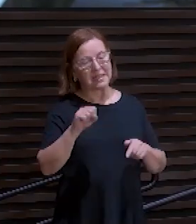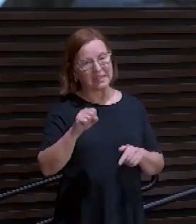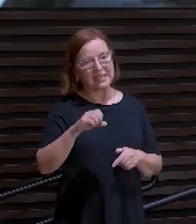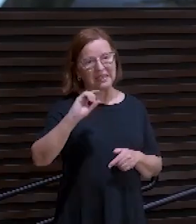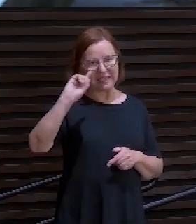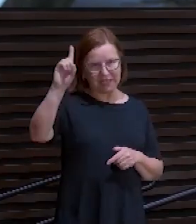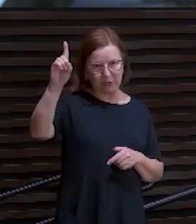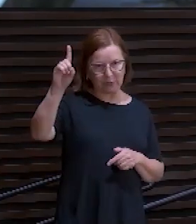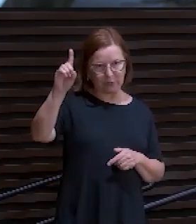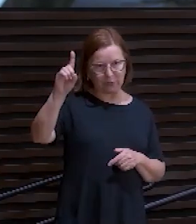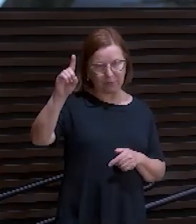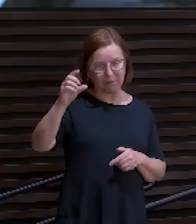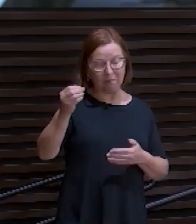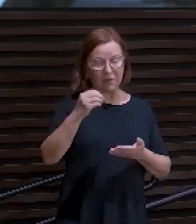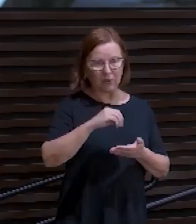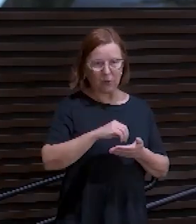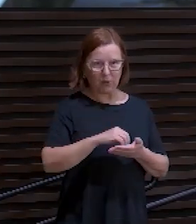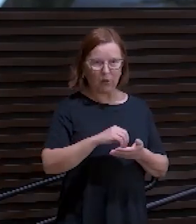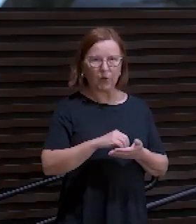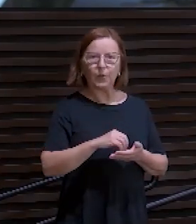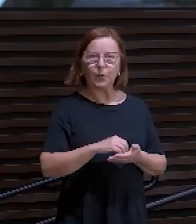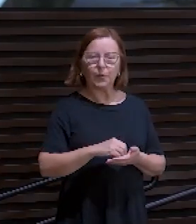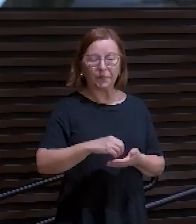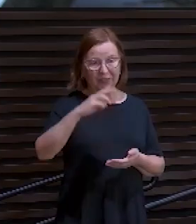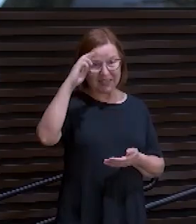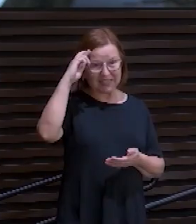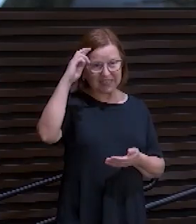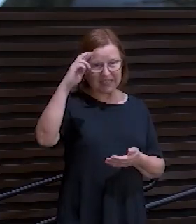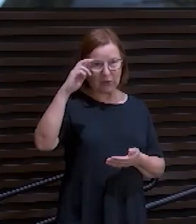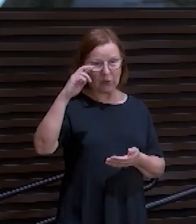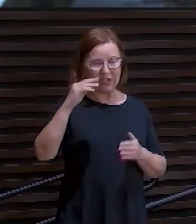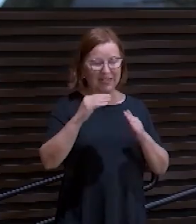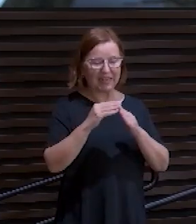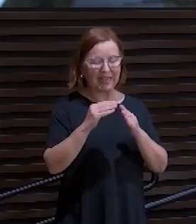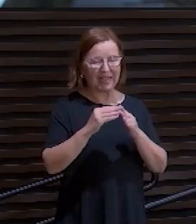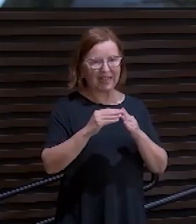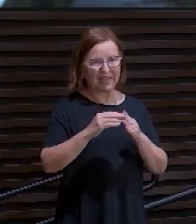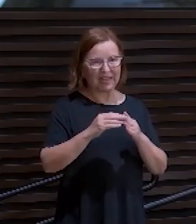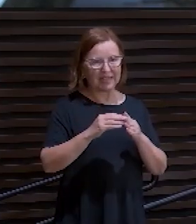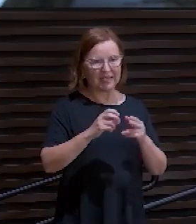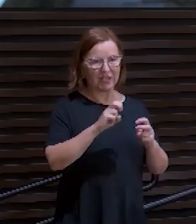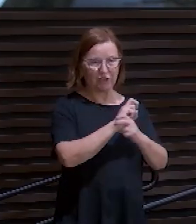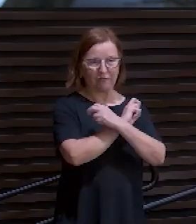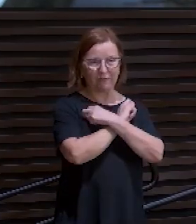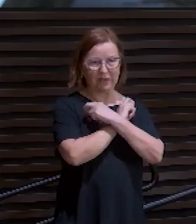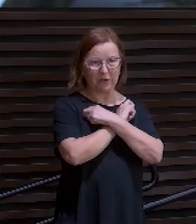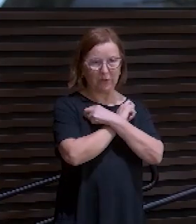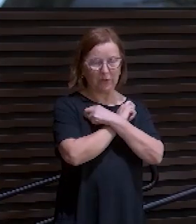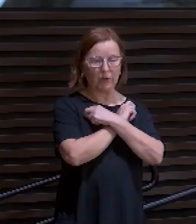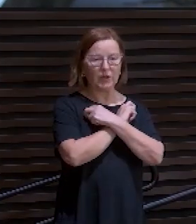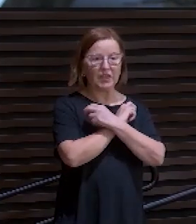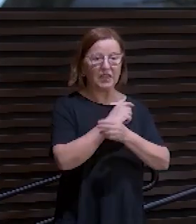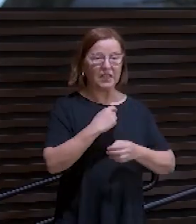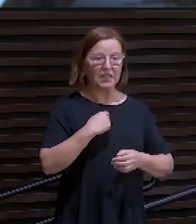Faraó, e senhor de toda a sua casa, e como governador em toda a terra do